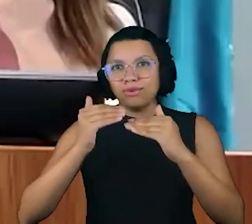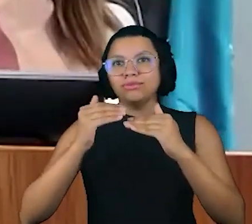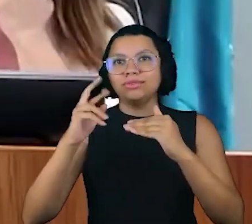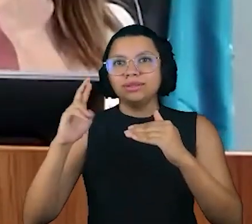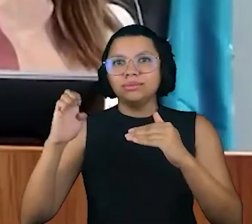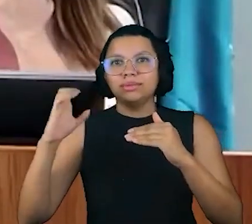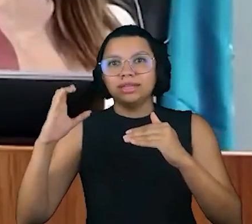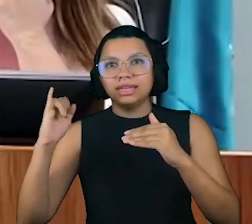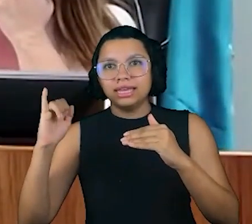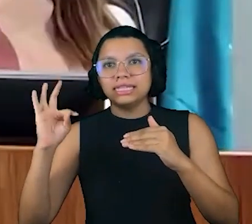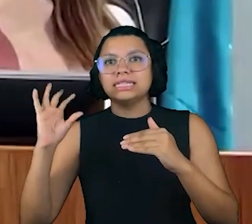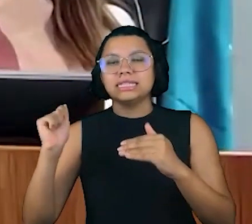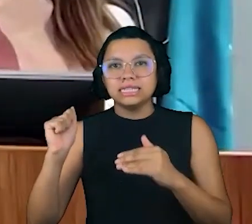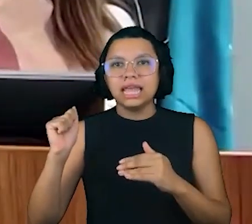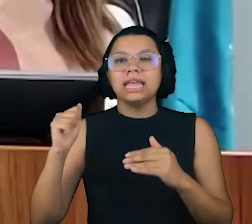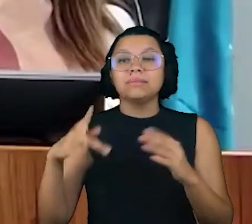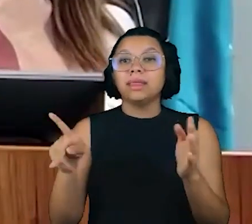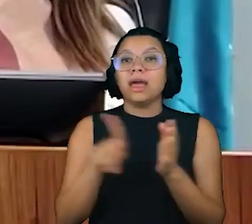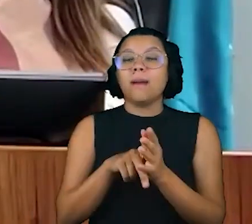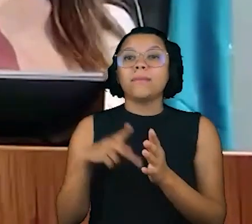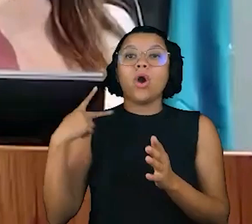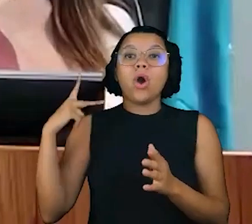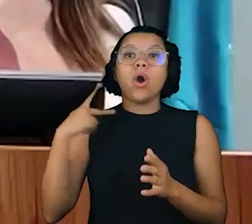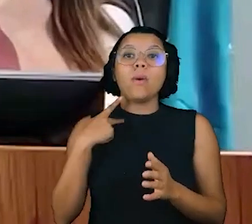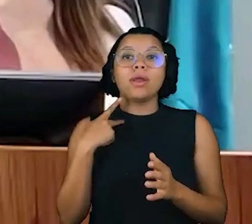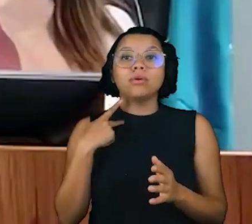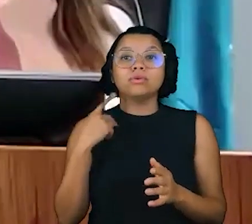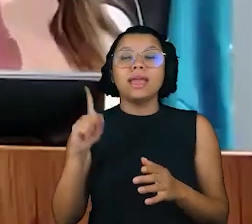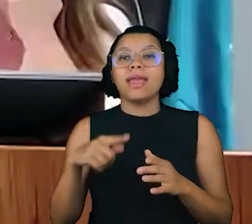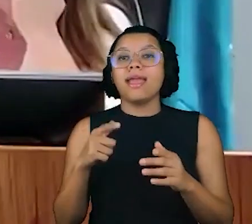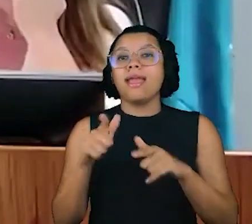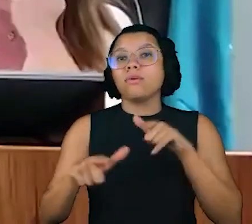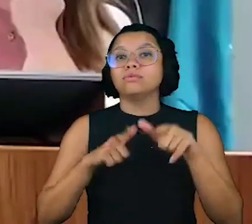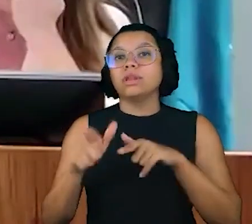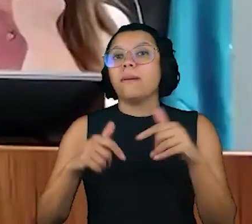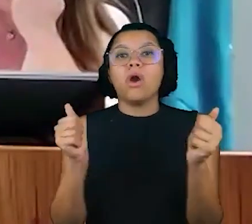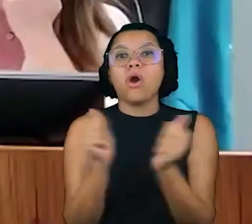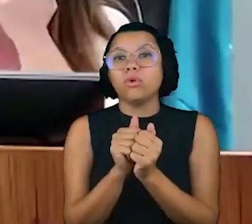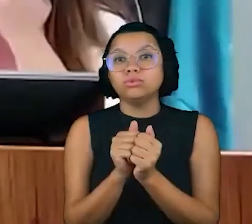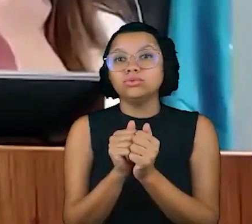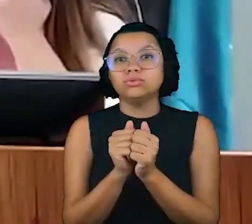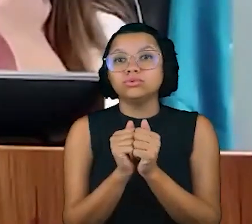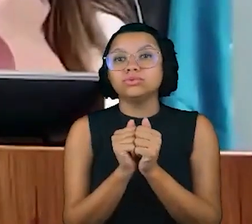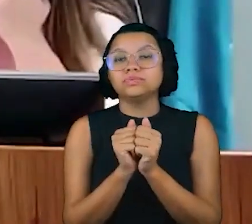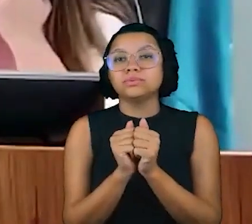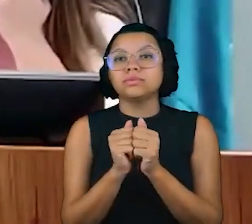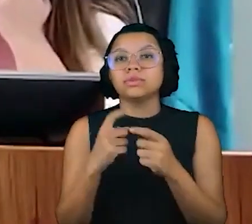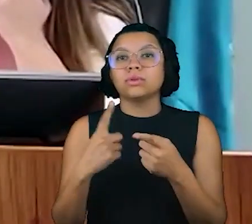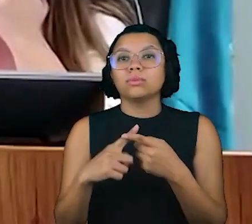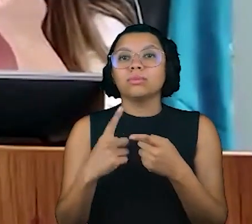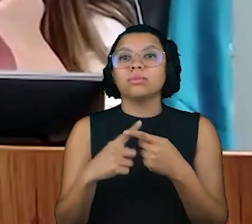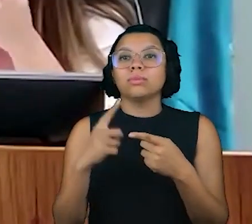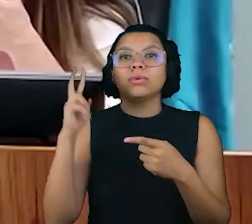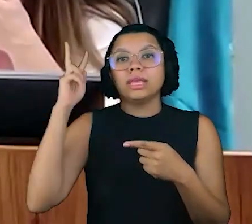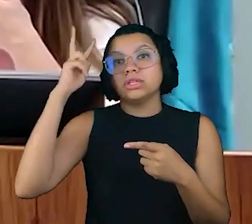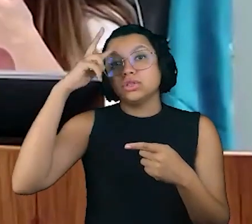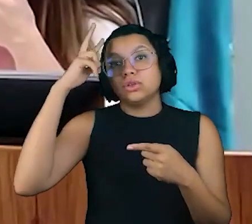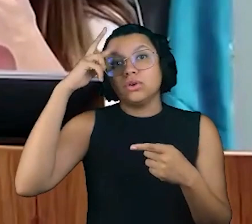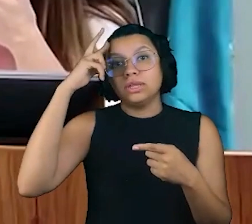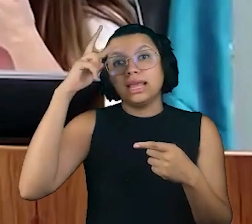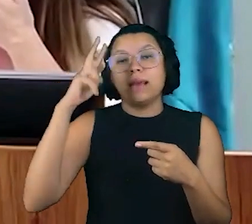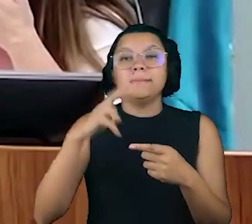pela Procuradoria, primeiro que é um trabalho conjunto, ineditamente conjunto, porque historicamente, lembra, Renato,